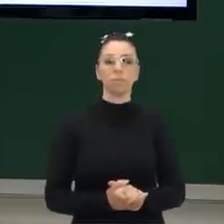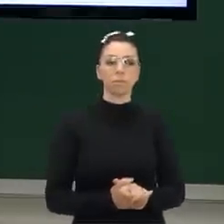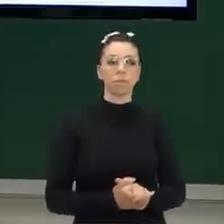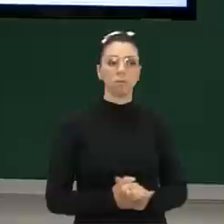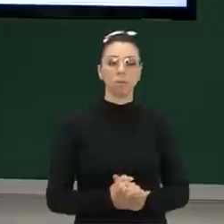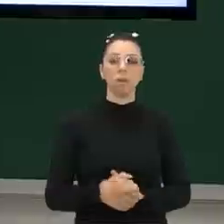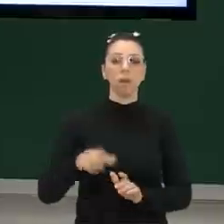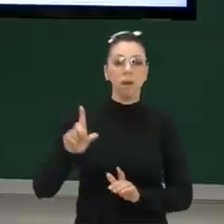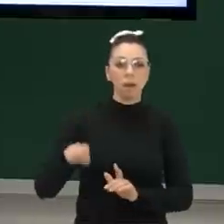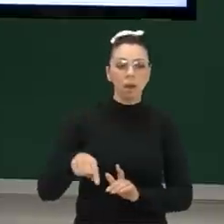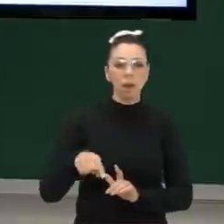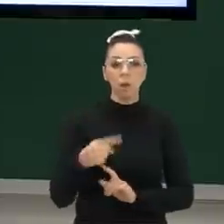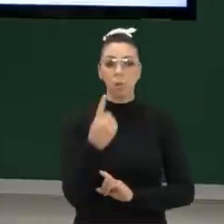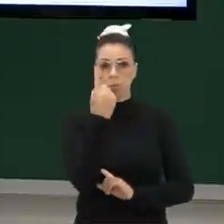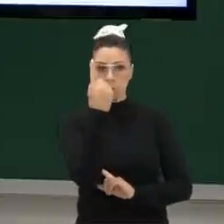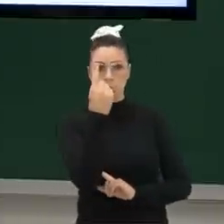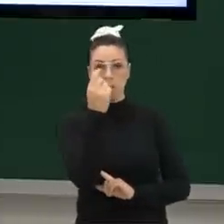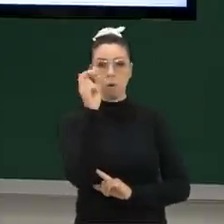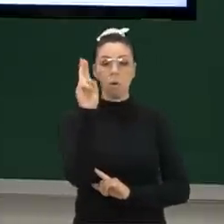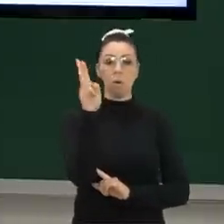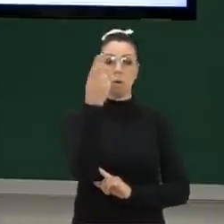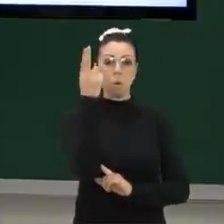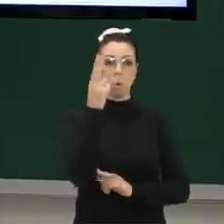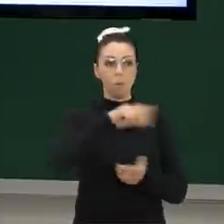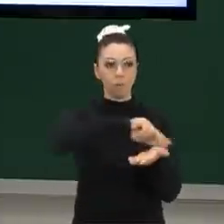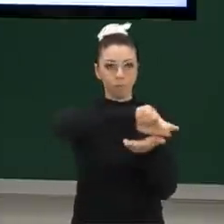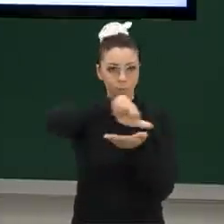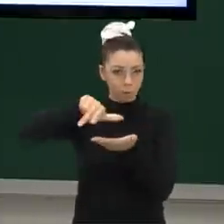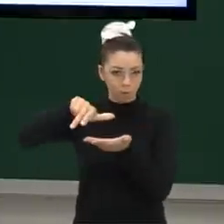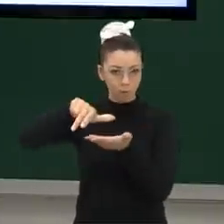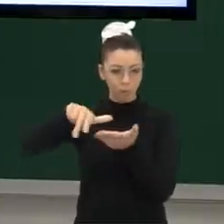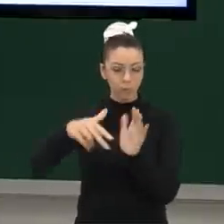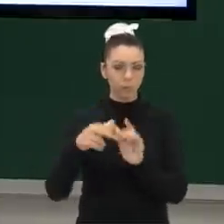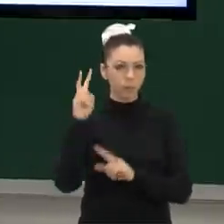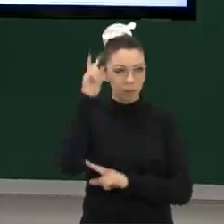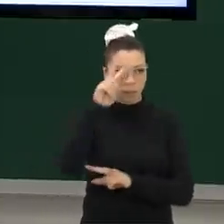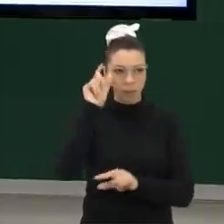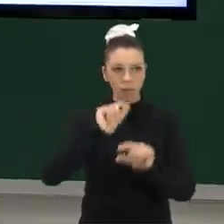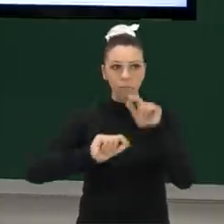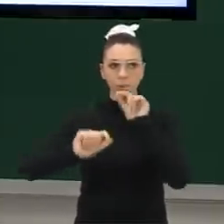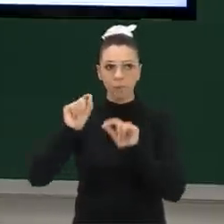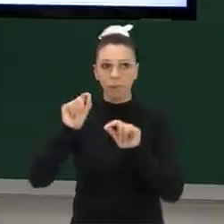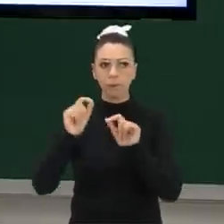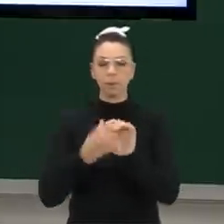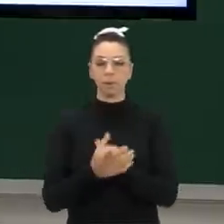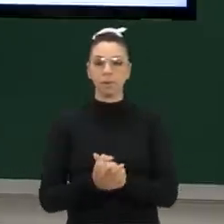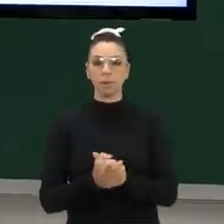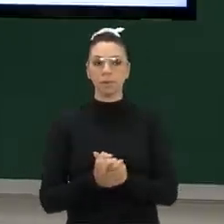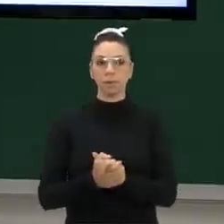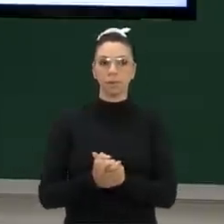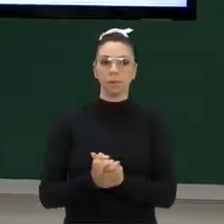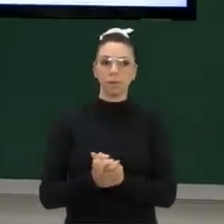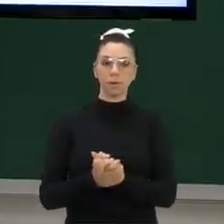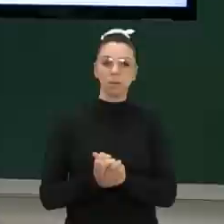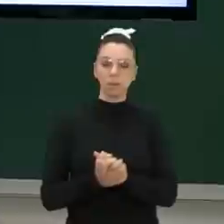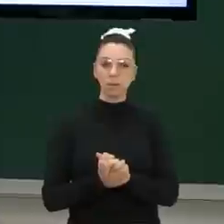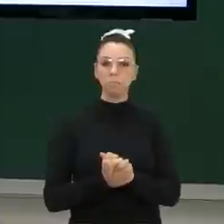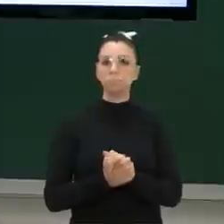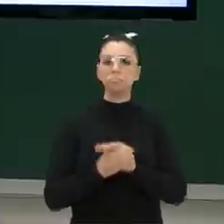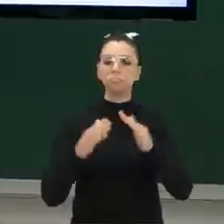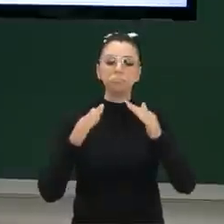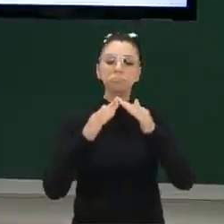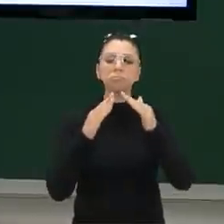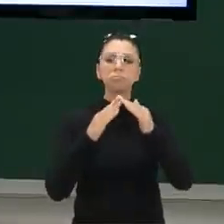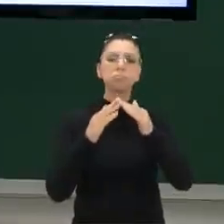is or there are a window in the kitchen. Lembra? Window e kitchen, qual é a parte da